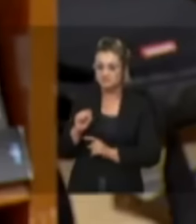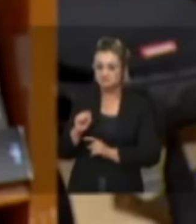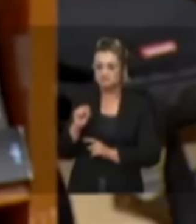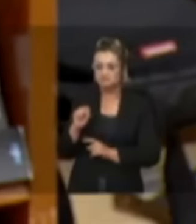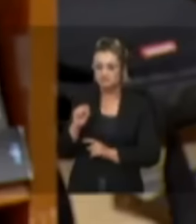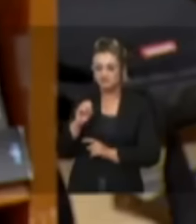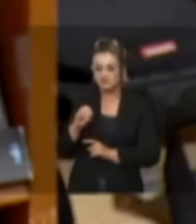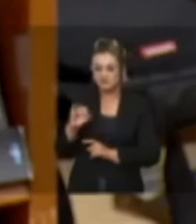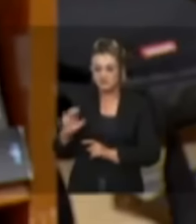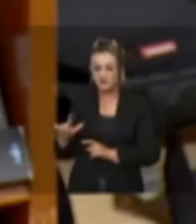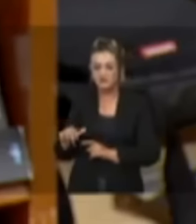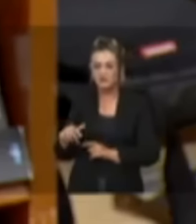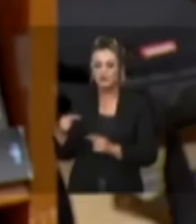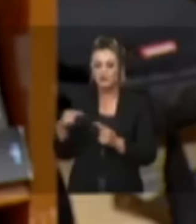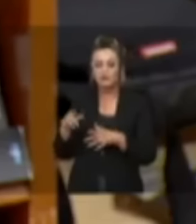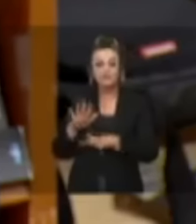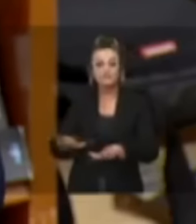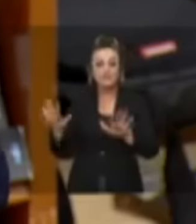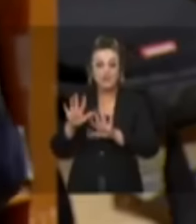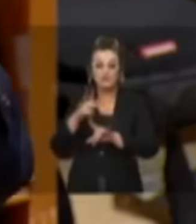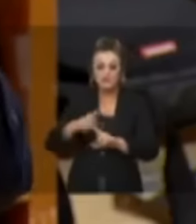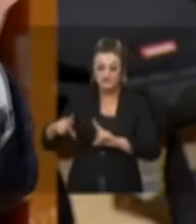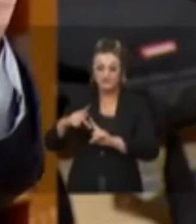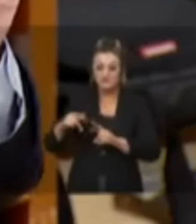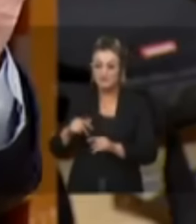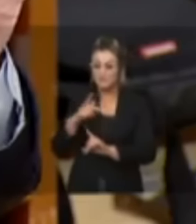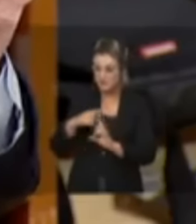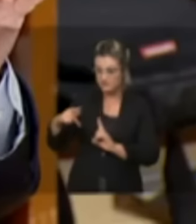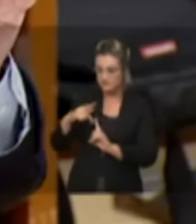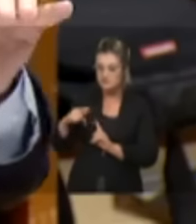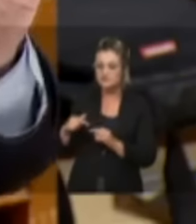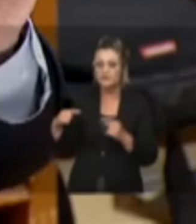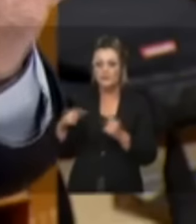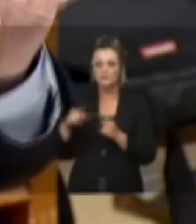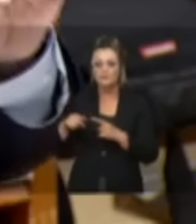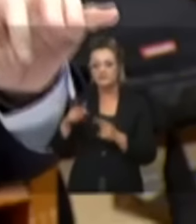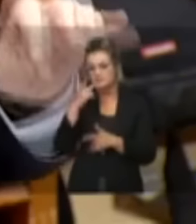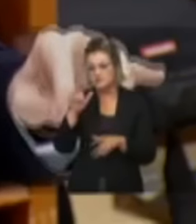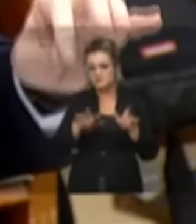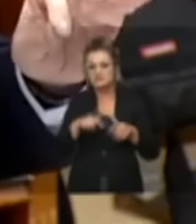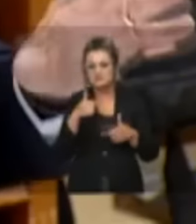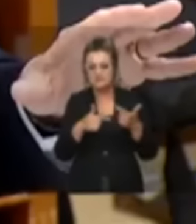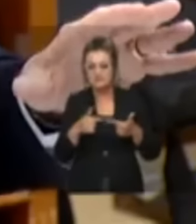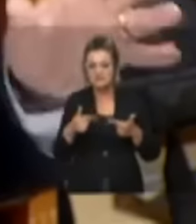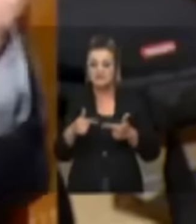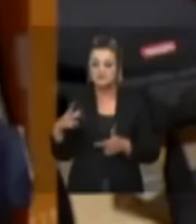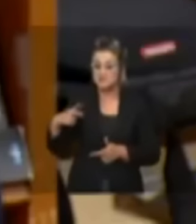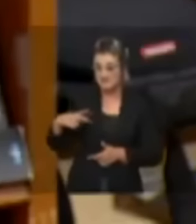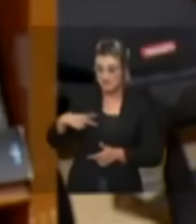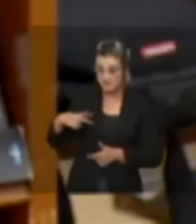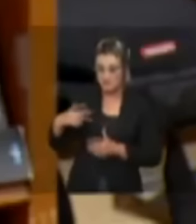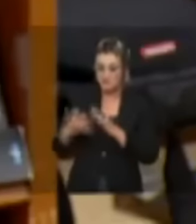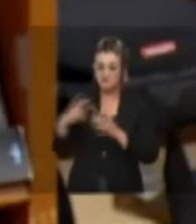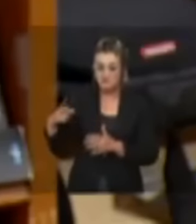no âmbito do regime geral da Previdência Portanto o regime de previdência que se aplica aos trabalhadores da iniciativa privada